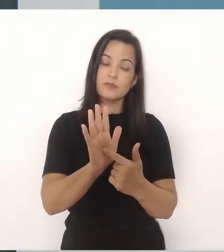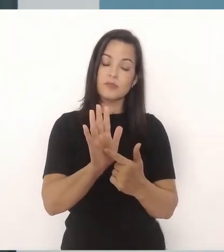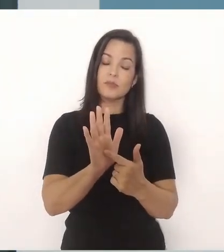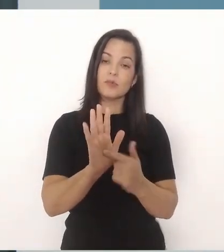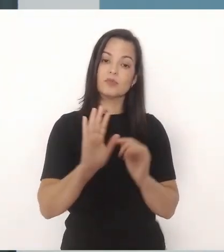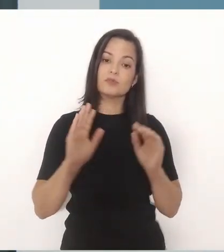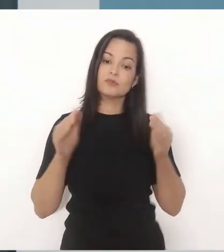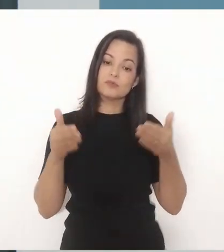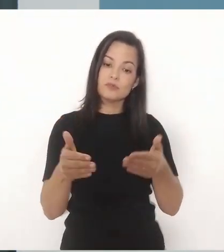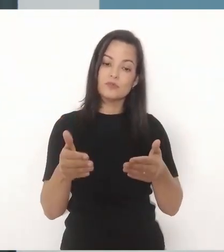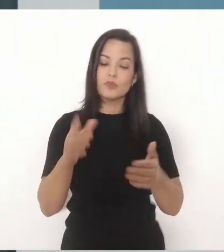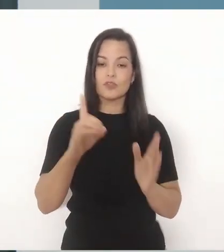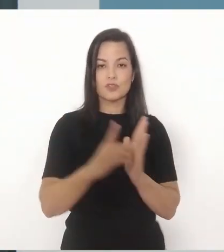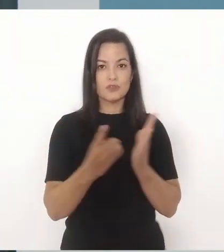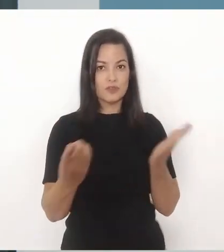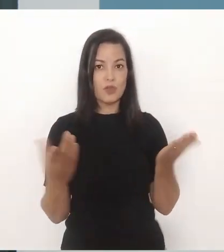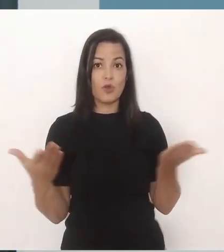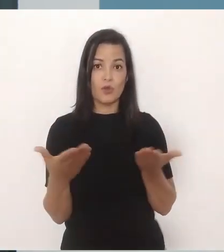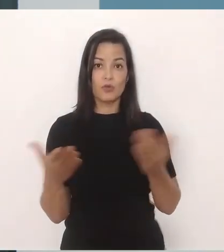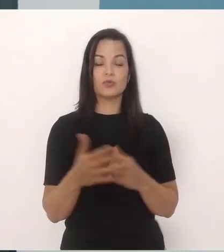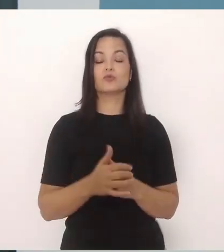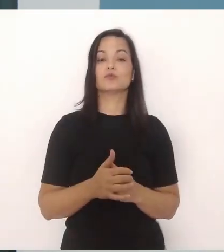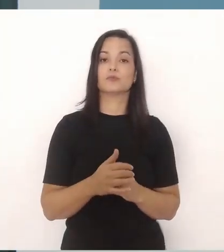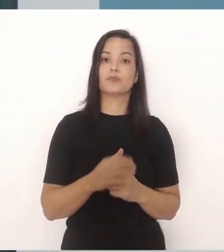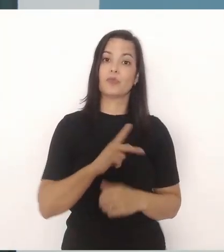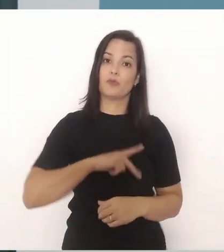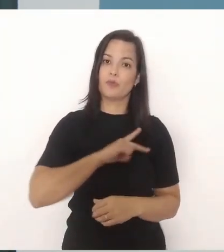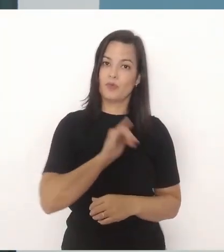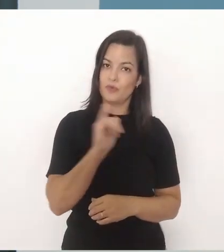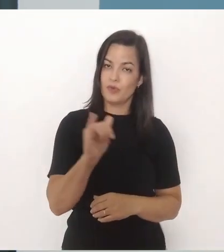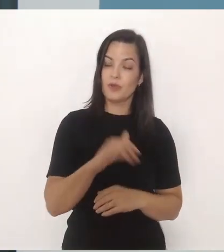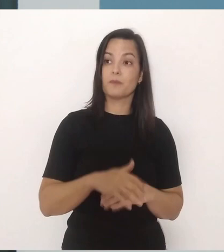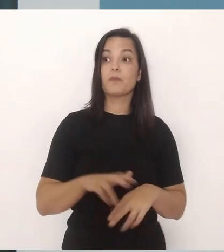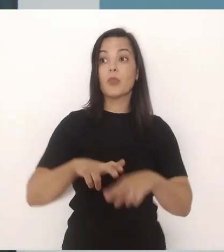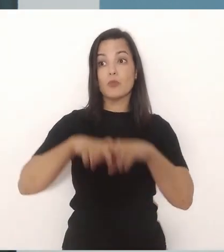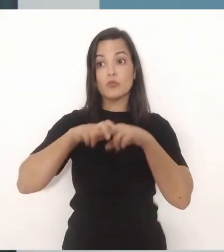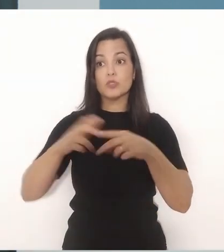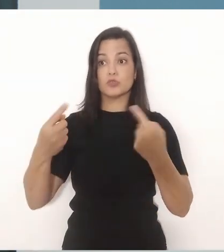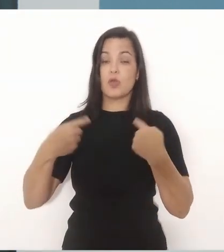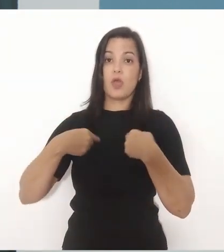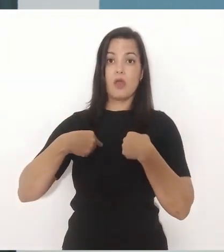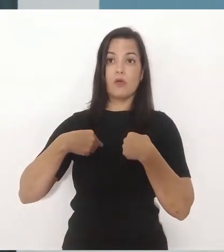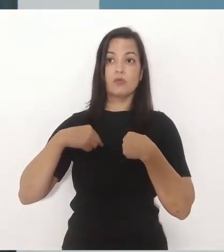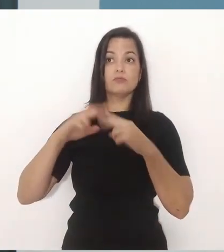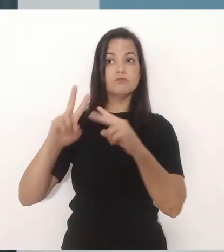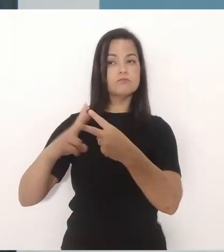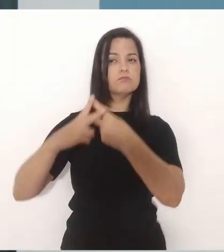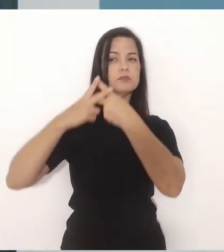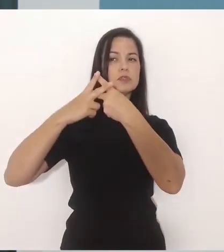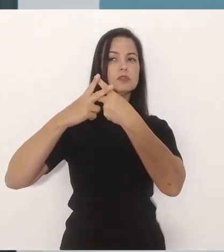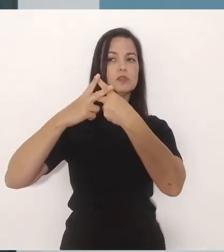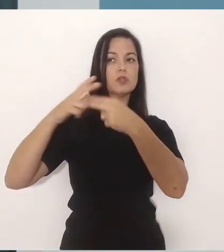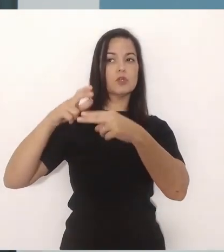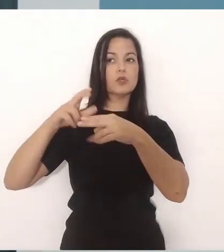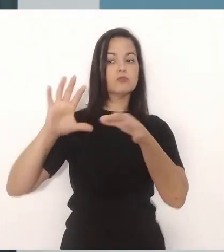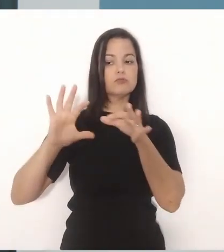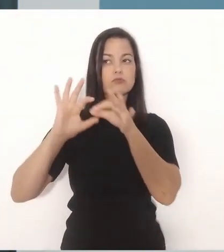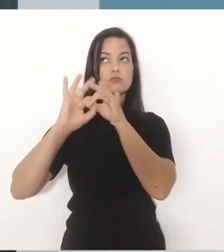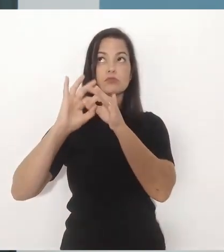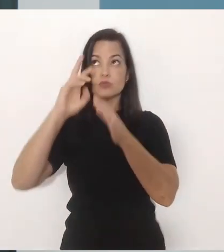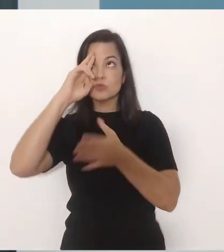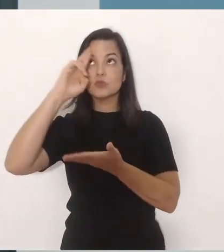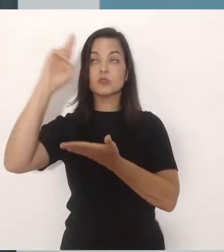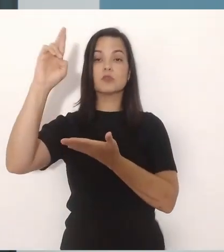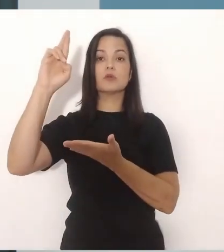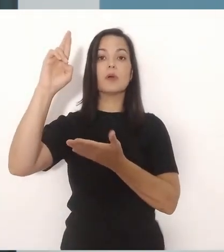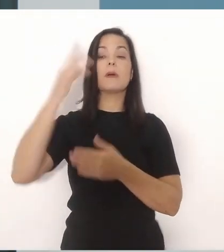nossa devocional de hoje. Paulo diz assim: por isso, eu, o prisioneiro no Senhor,